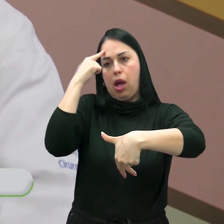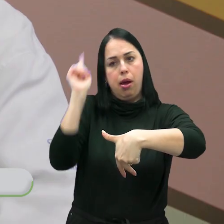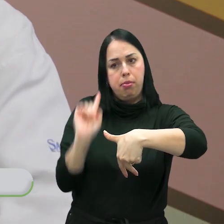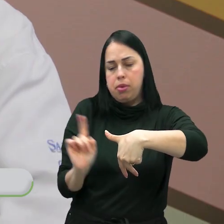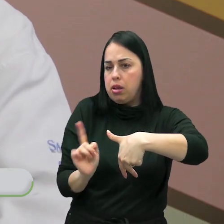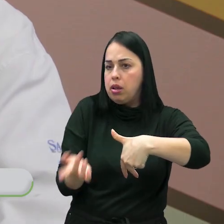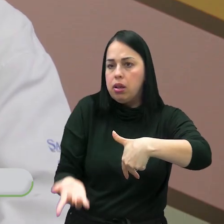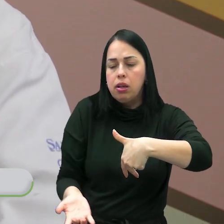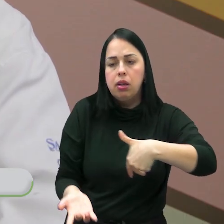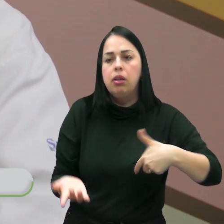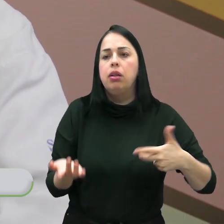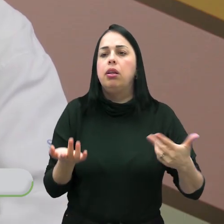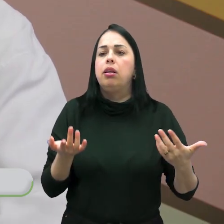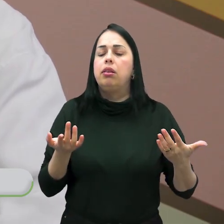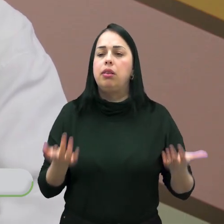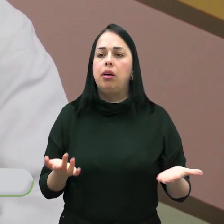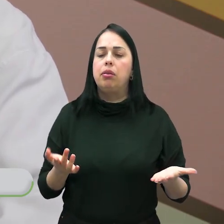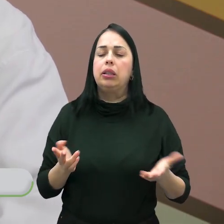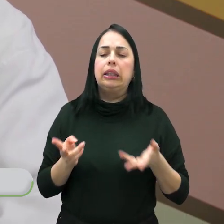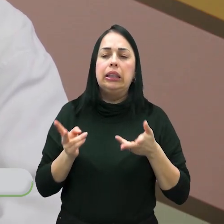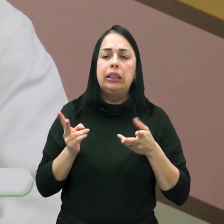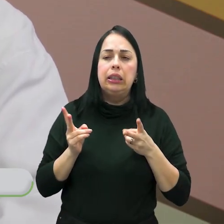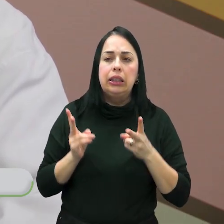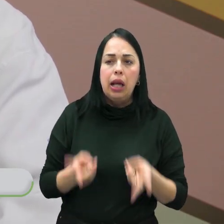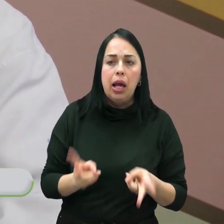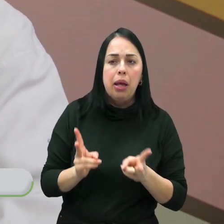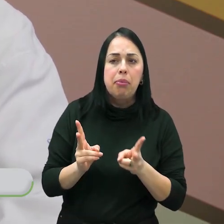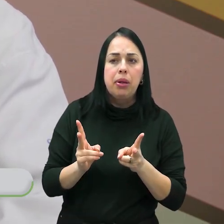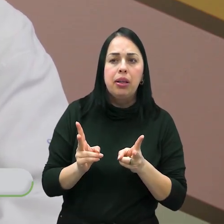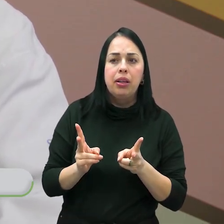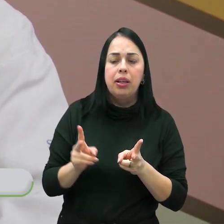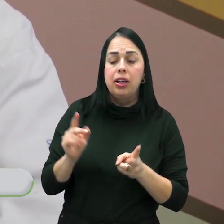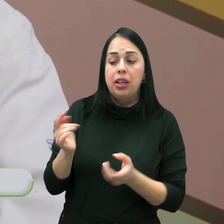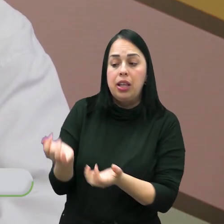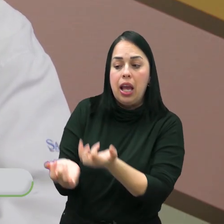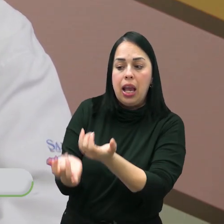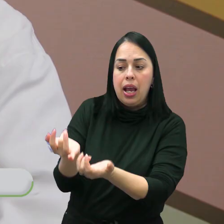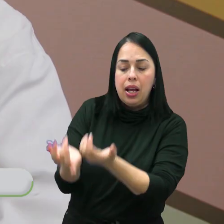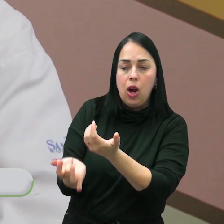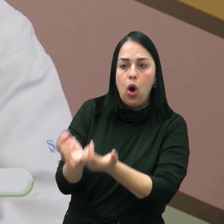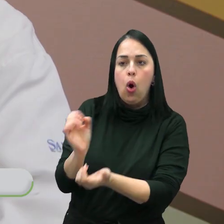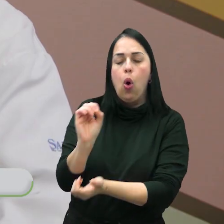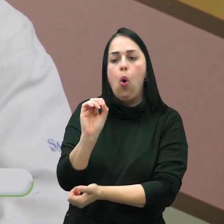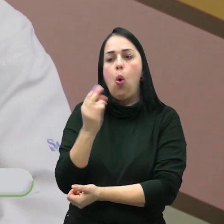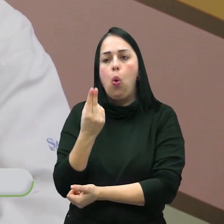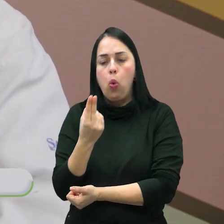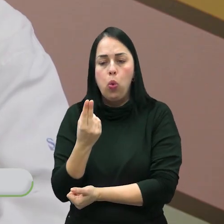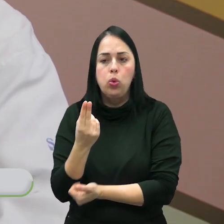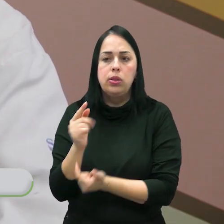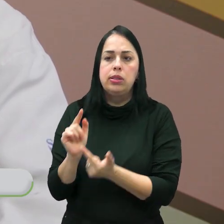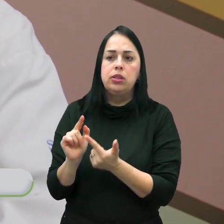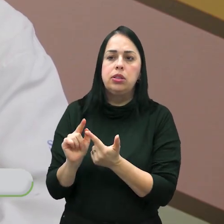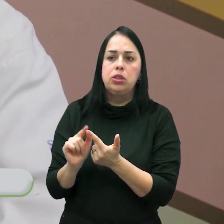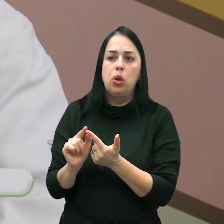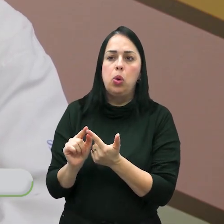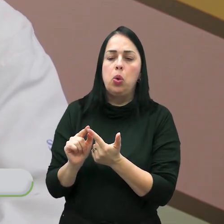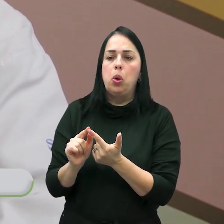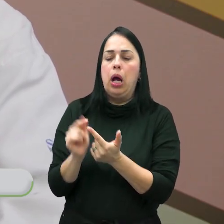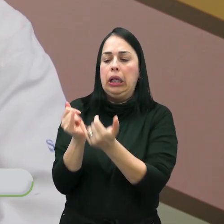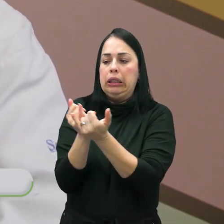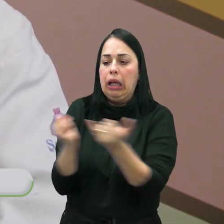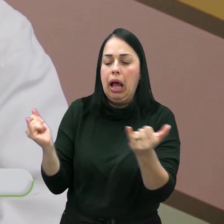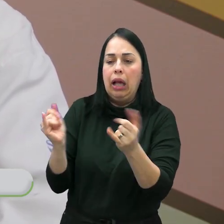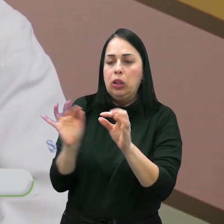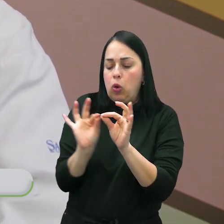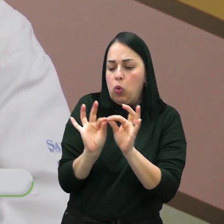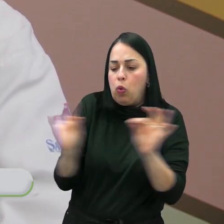uma previsão que poderia acontecer. No entanto, toda vez que tiver algo com chama, ou também algo com